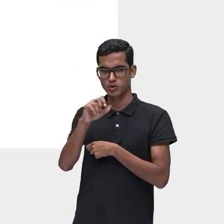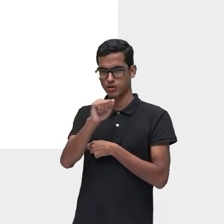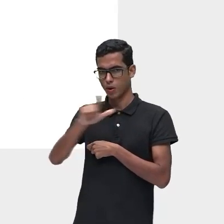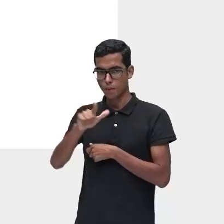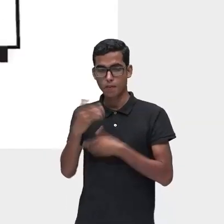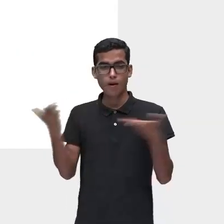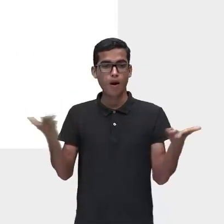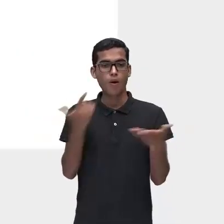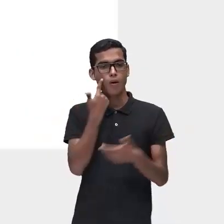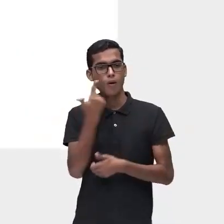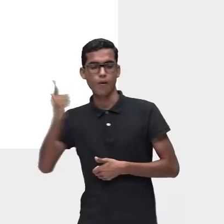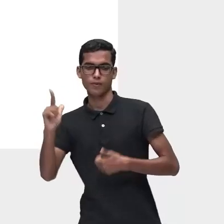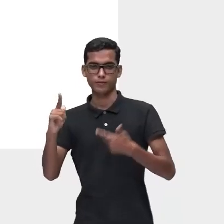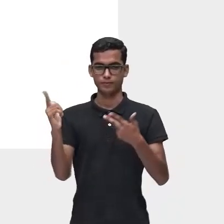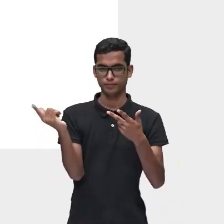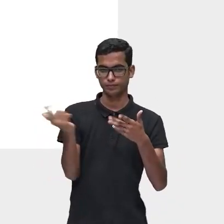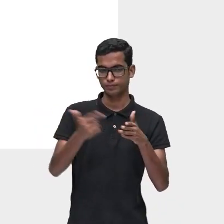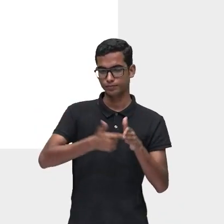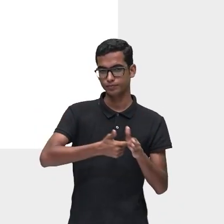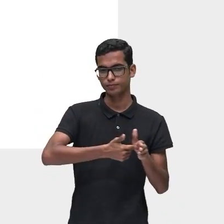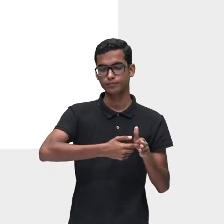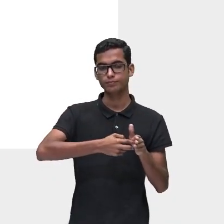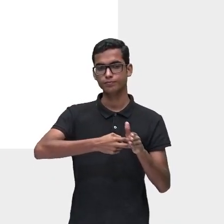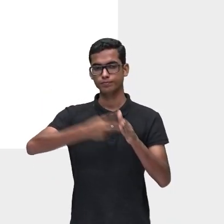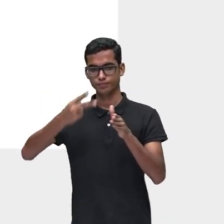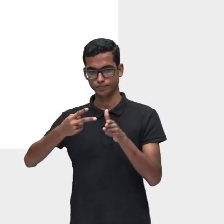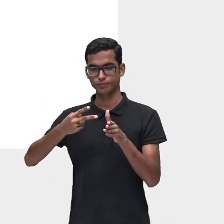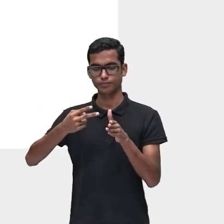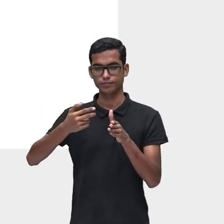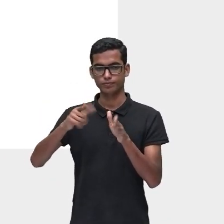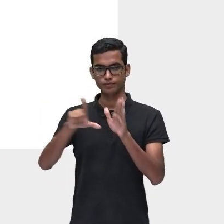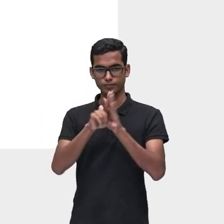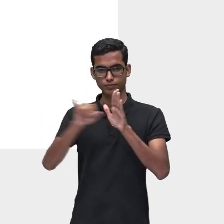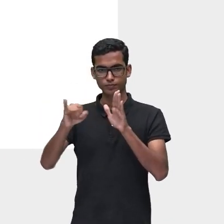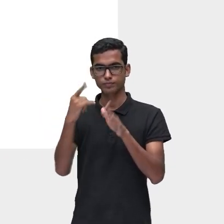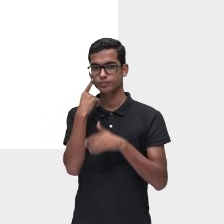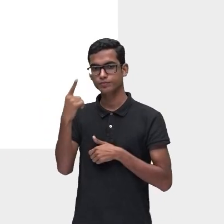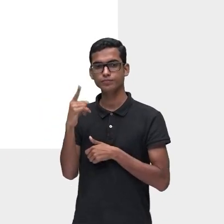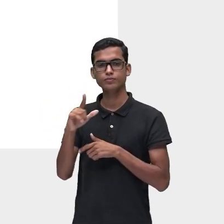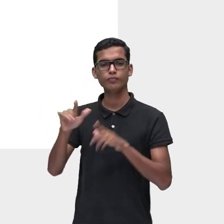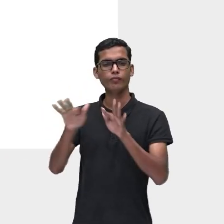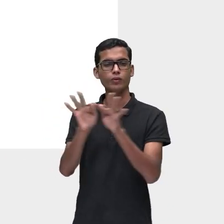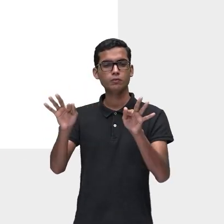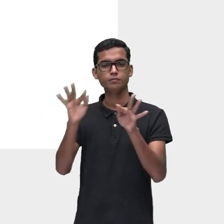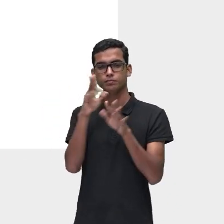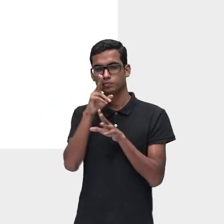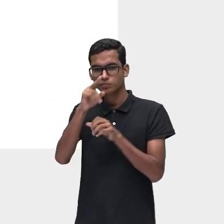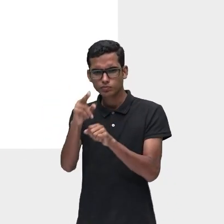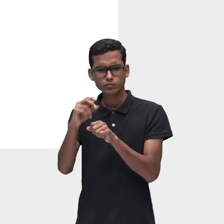para a segunda lei. O enunciado da segunda lei diz que a força resultante aplicada em um corpo